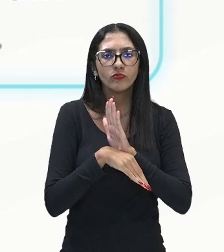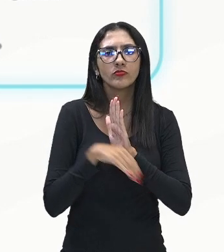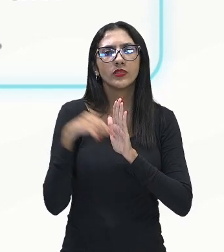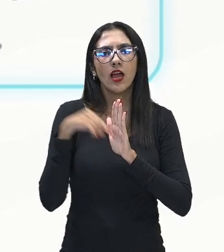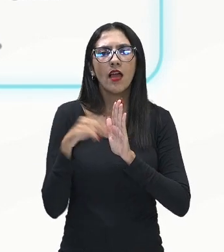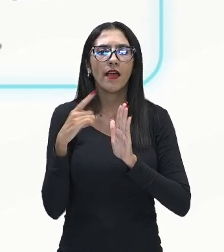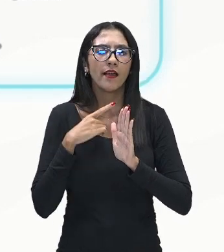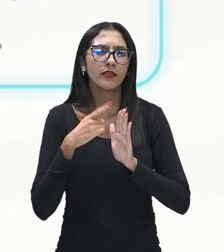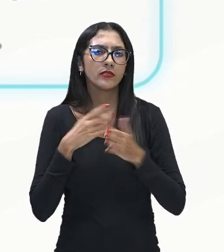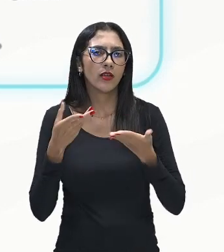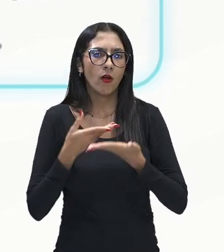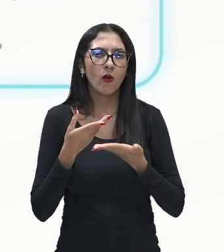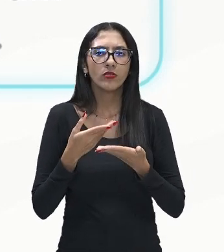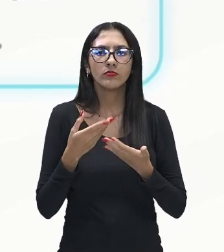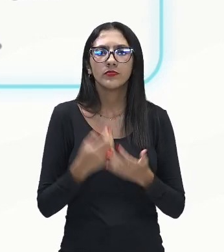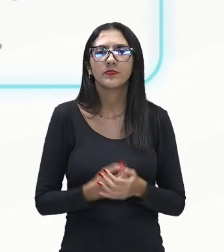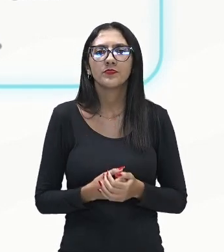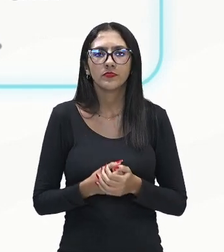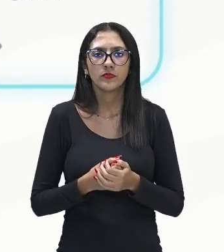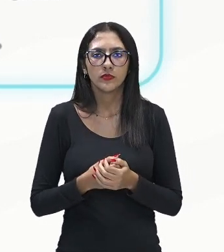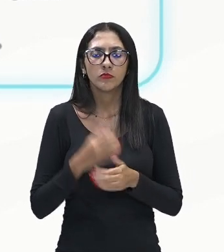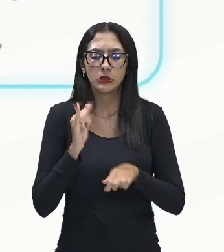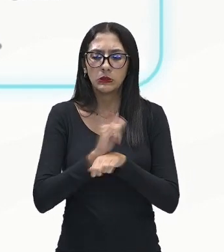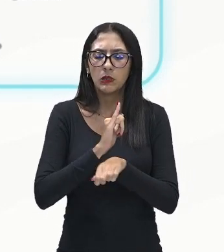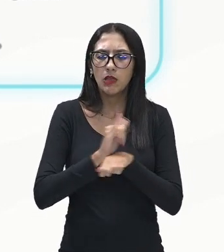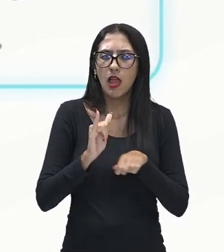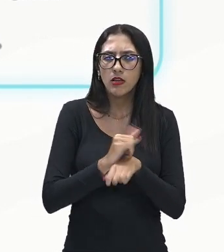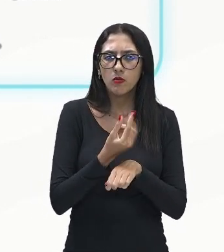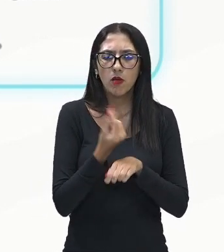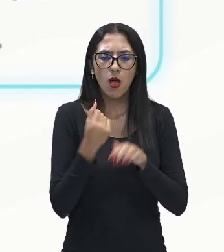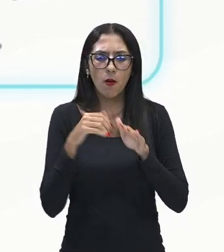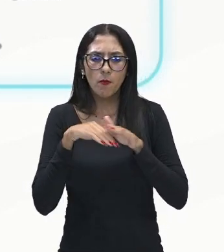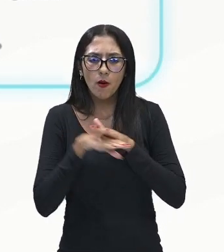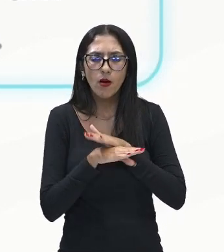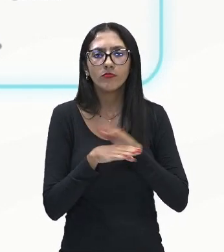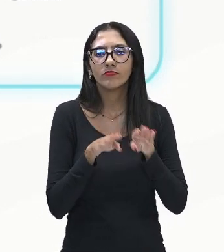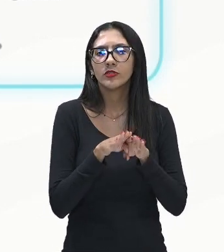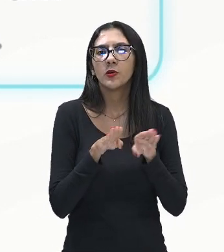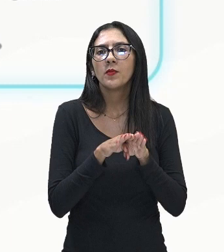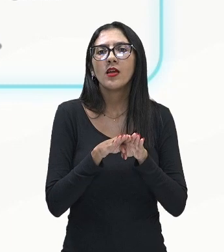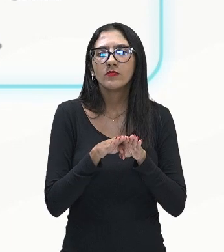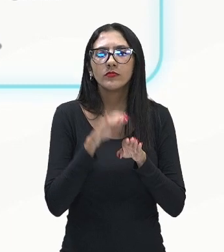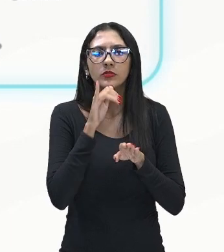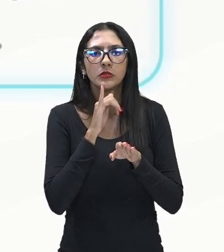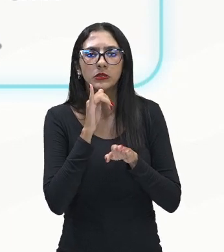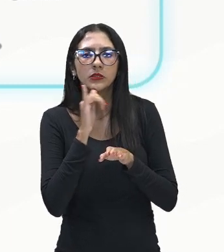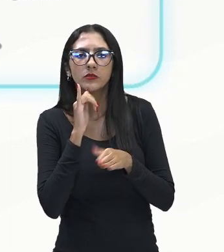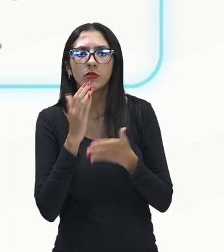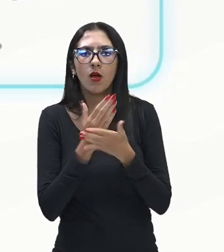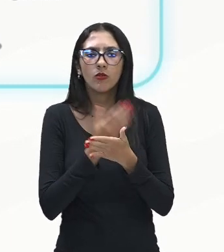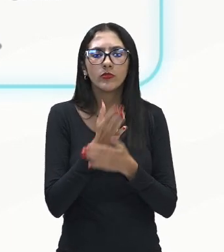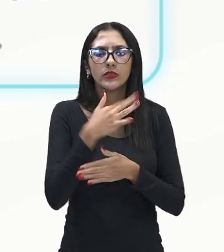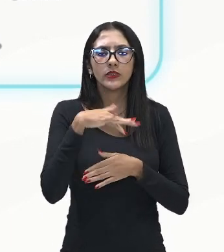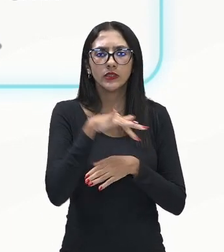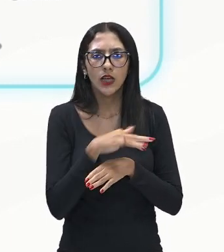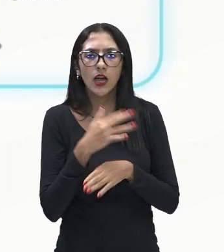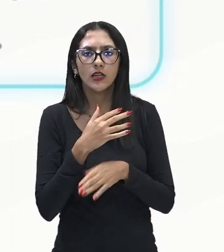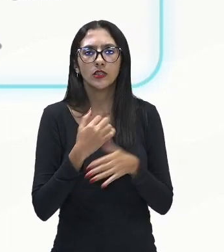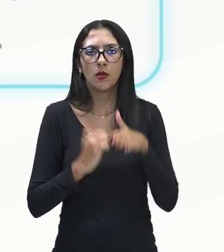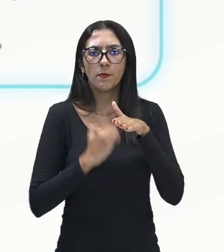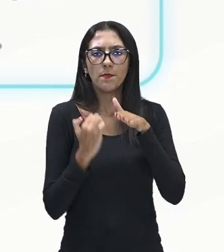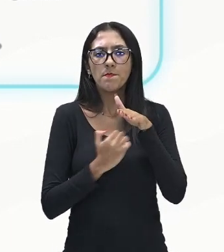assumem um papel de destaque nas estratégias de investimento. Esses fundos que investem em empreendimentos imobiliários como